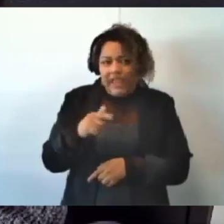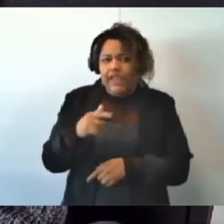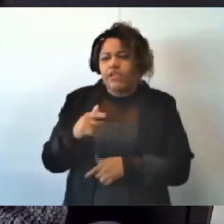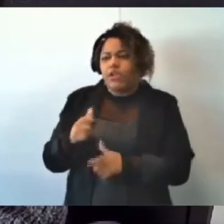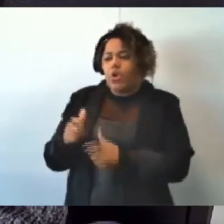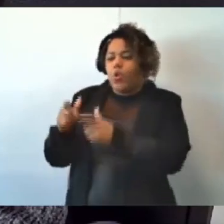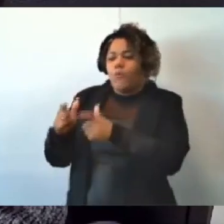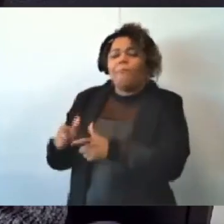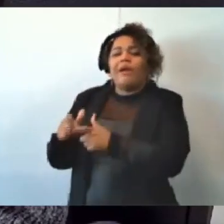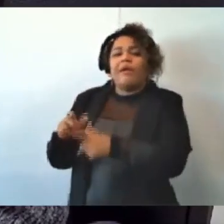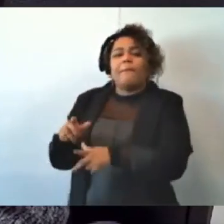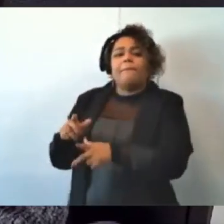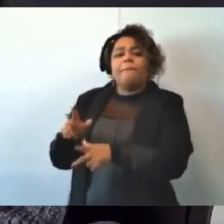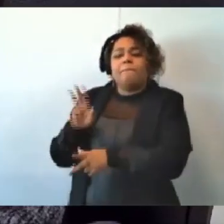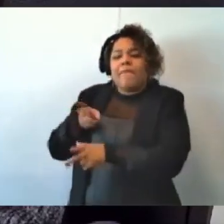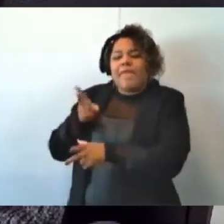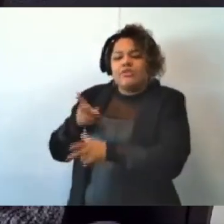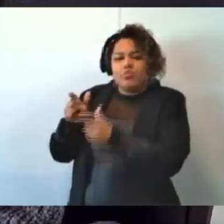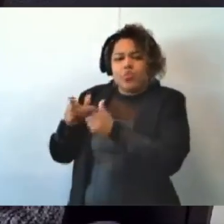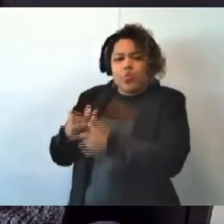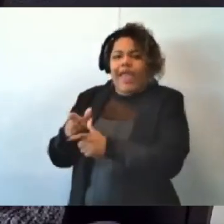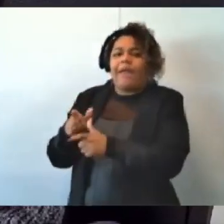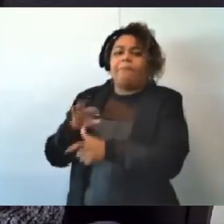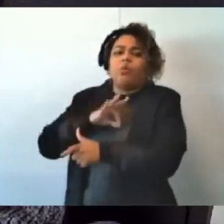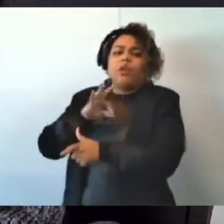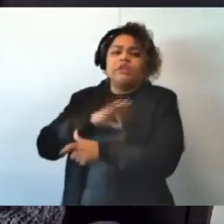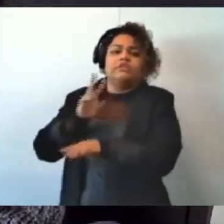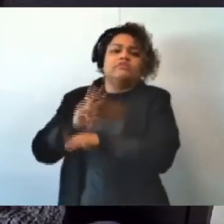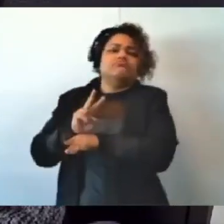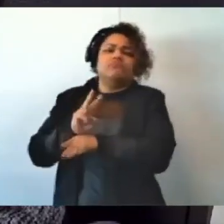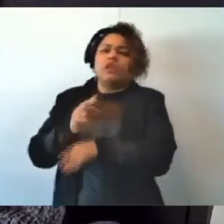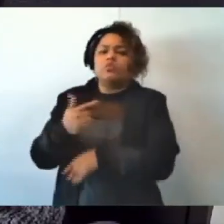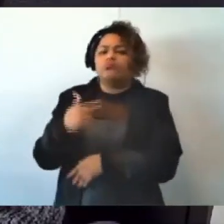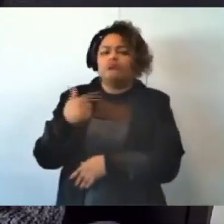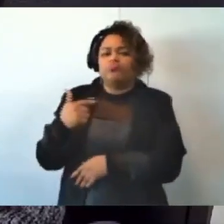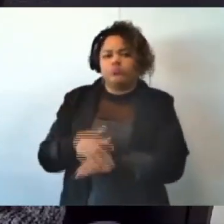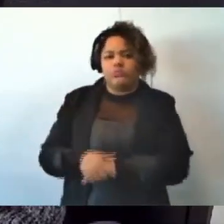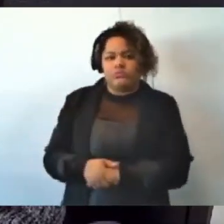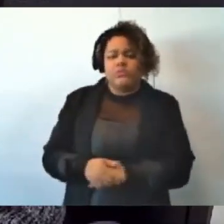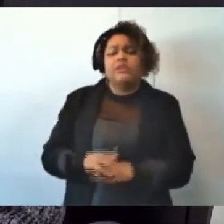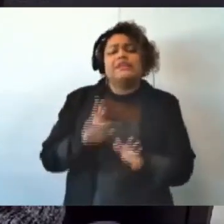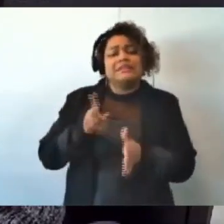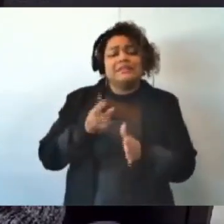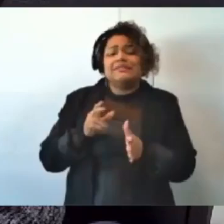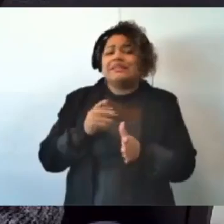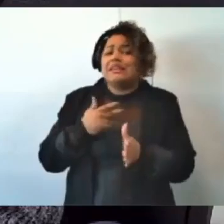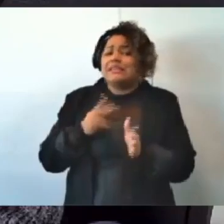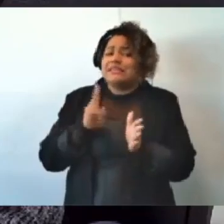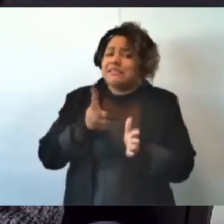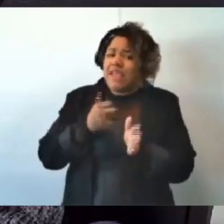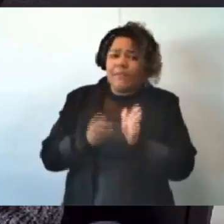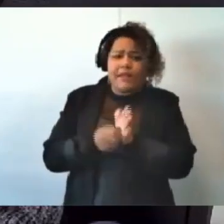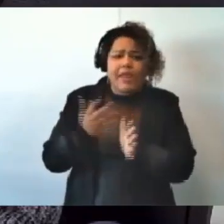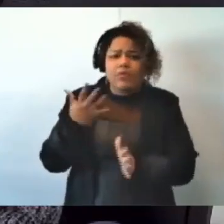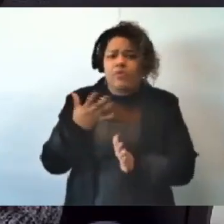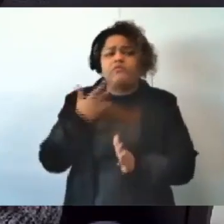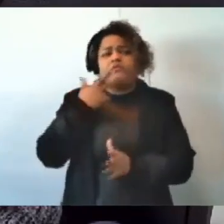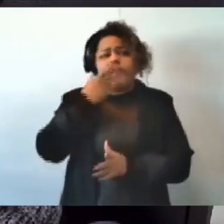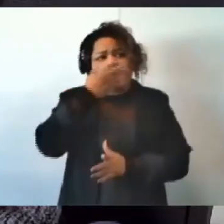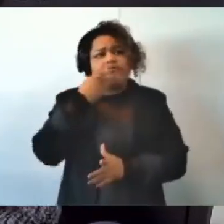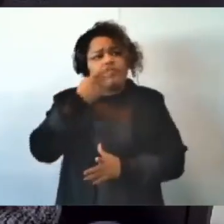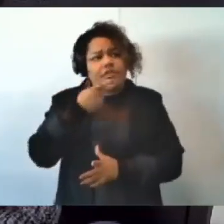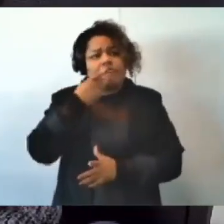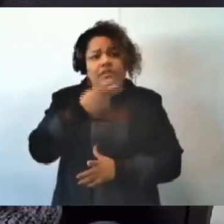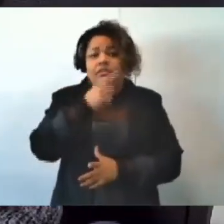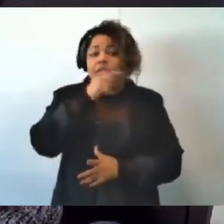fixa. Isso foi algo que, em todas as reuniões, também foram colocado que não teria, que a prefeitura não teria como se comprometer